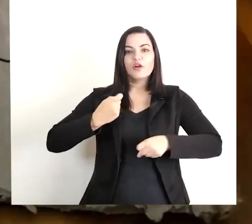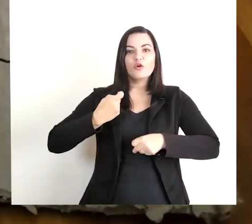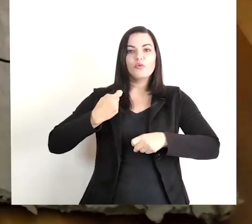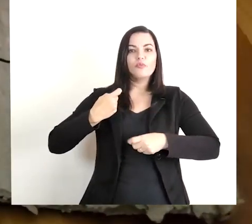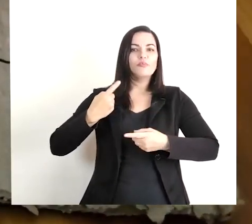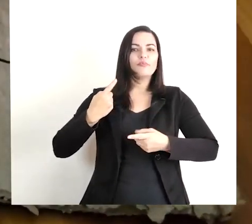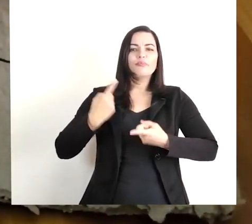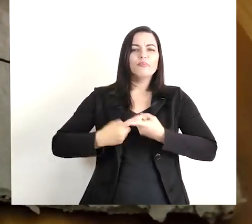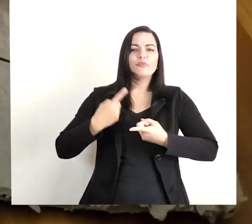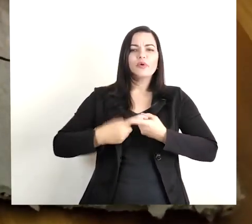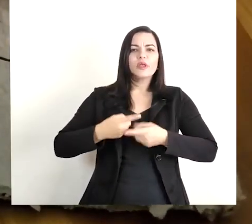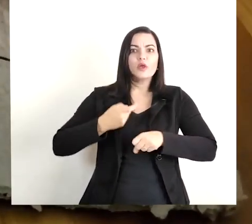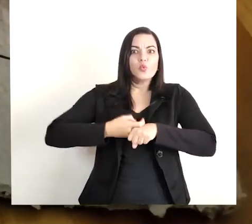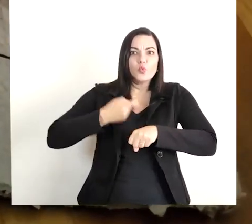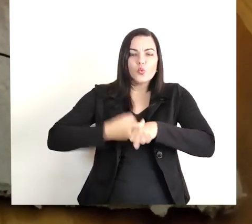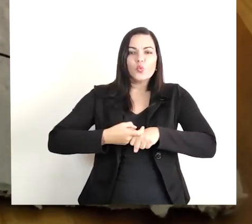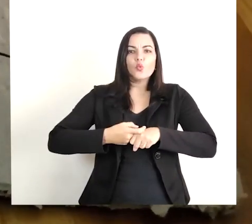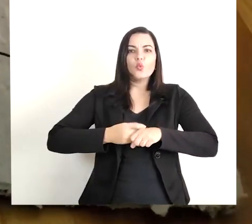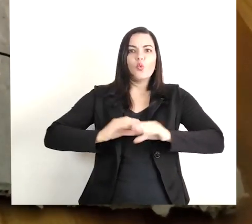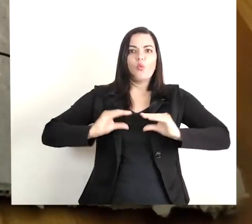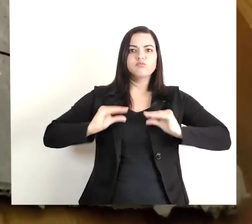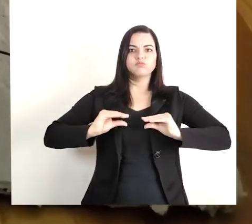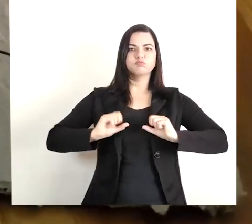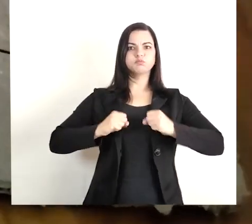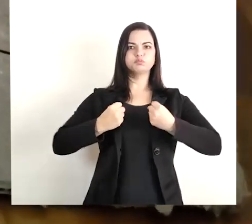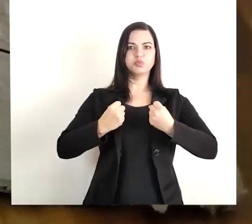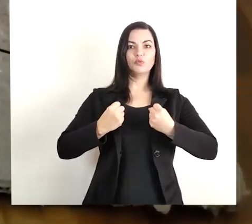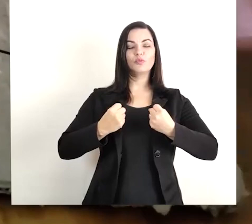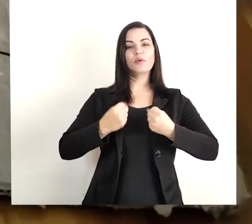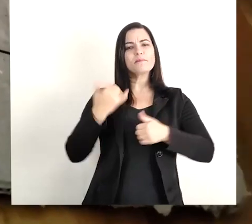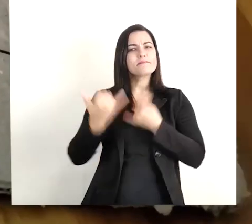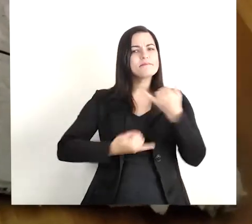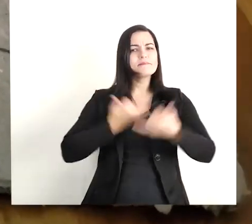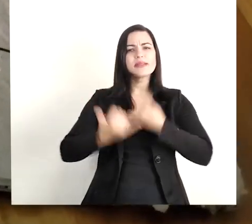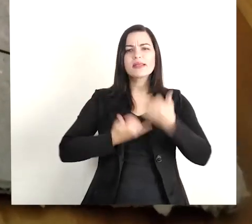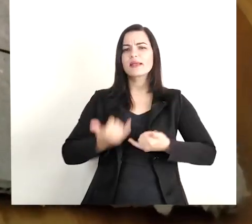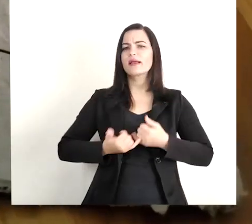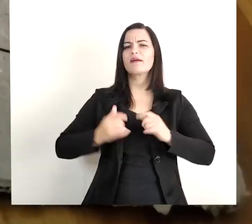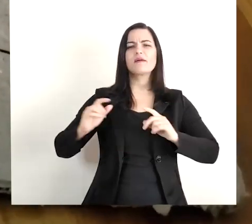grosso e ele aguenta mais vezes a brincadeira, certo?